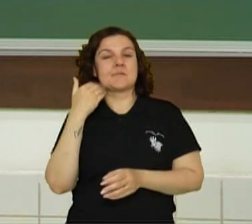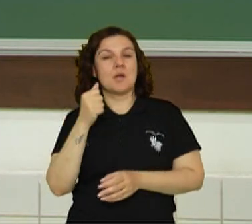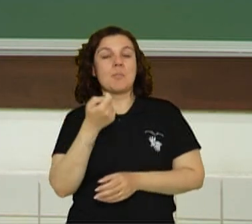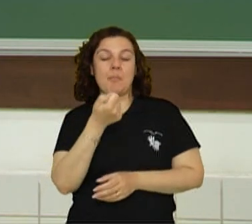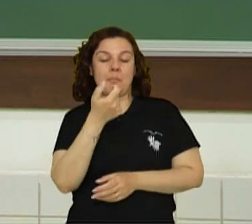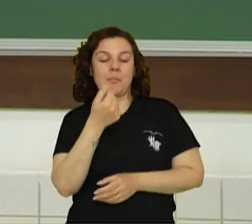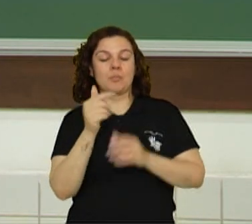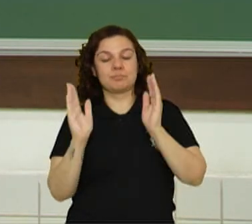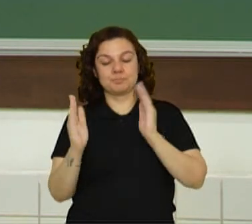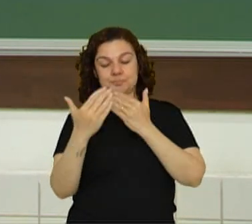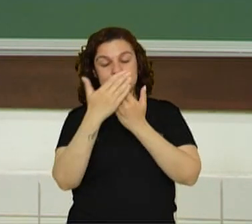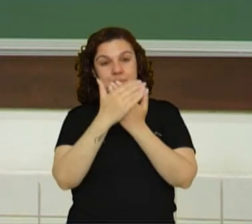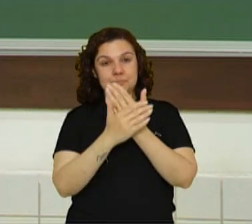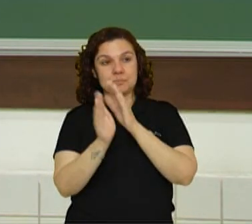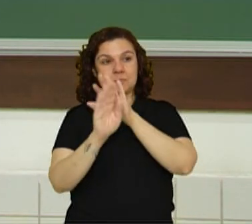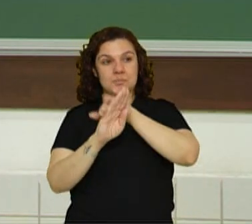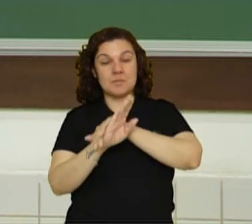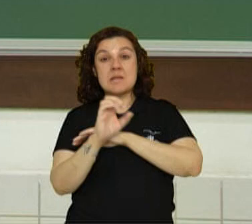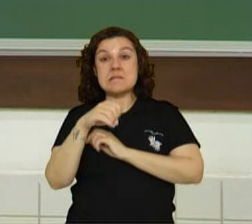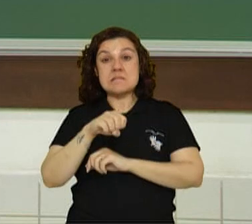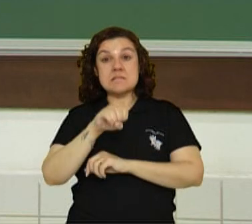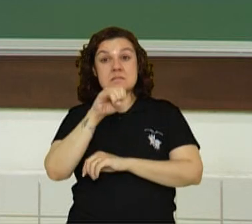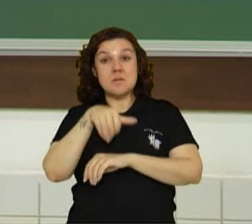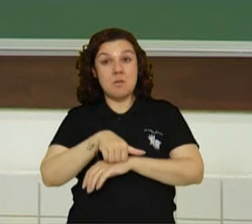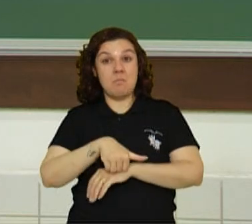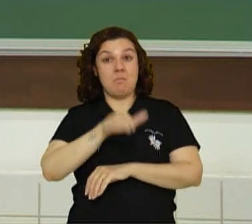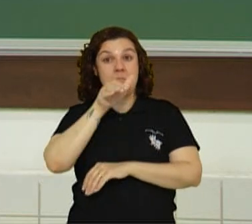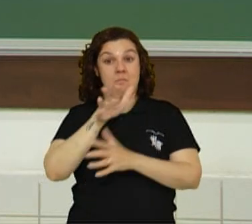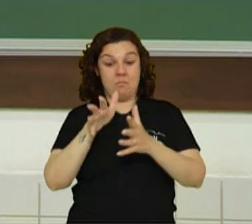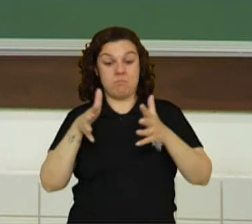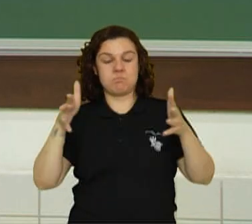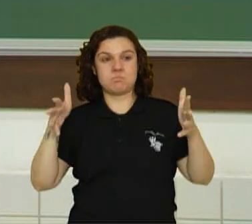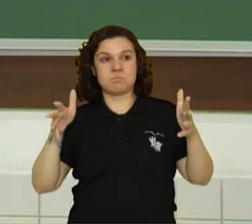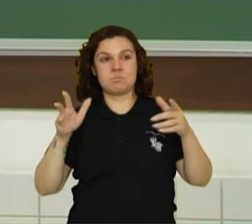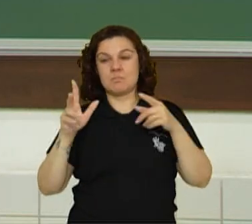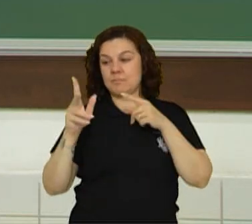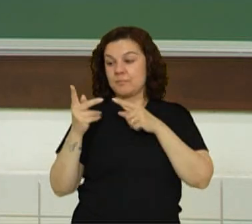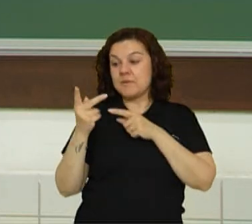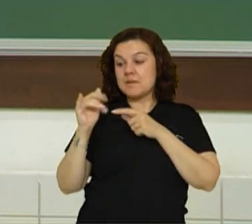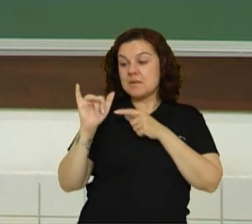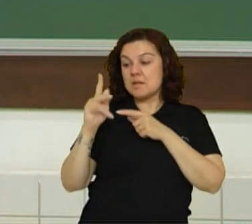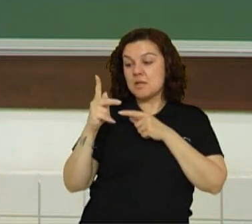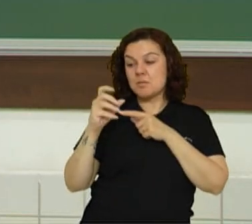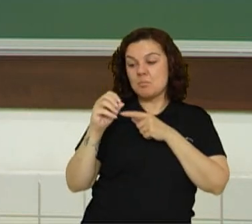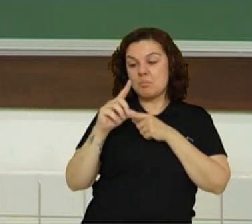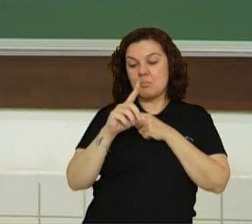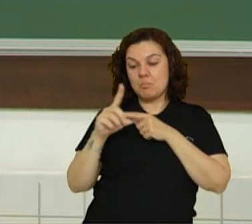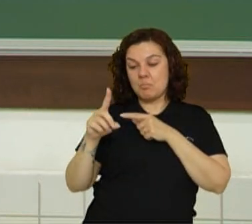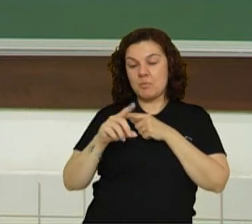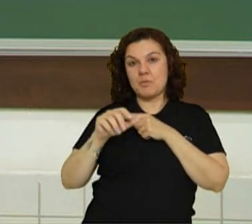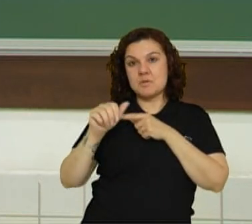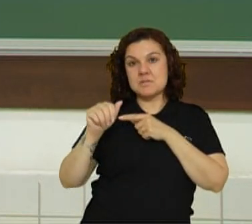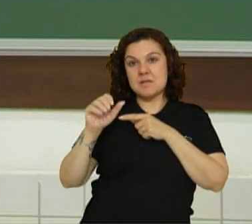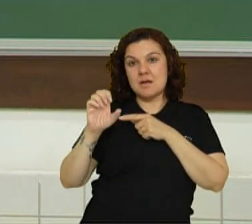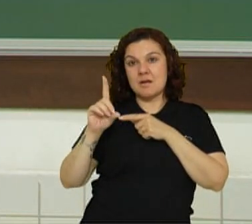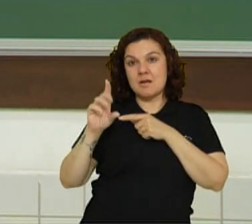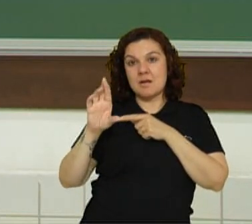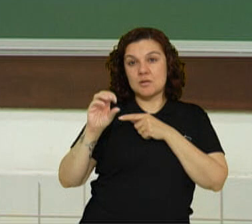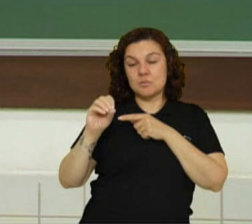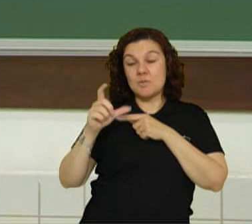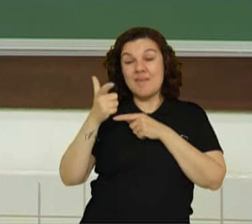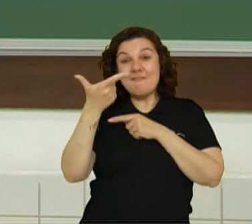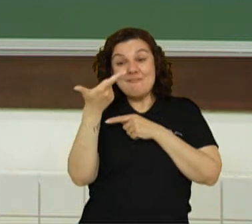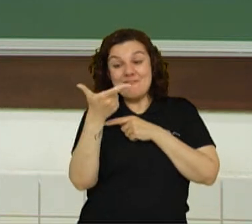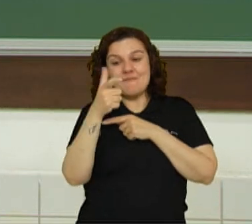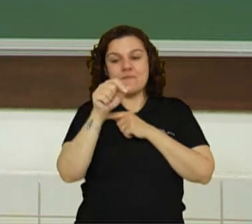você consegue contar. Mas se for um sólido maior? Se fosse um icosaedro com 20 faces, como